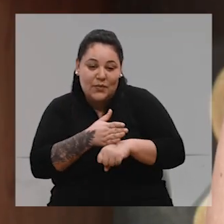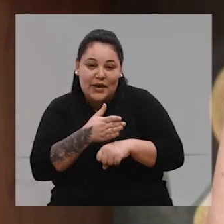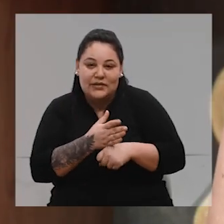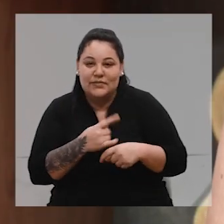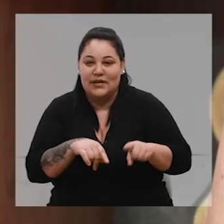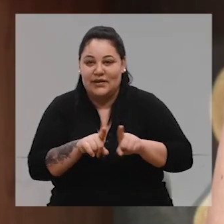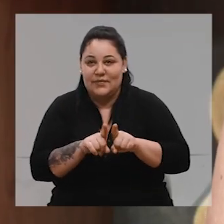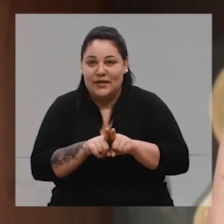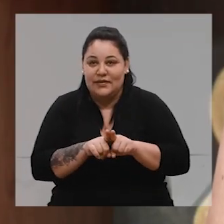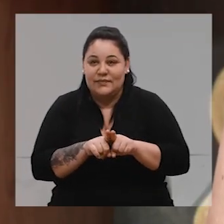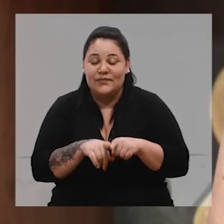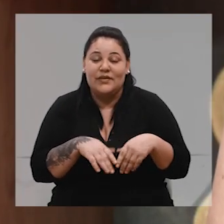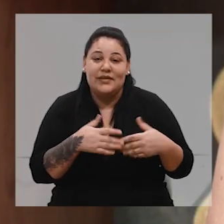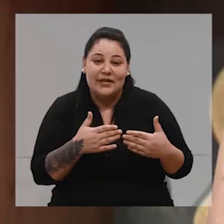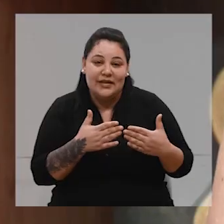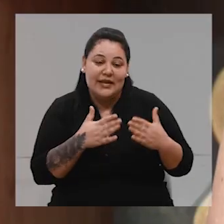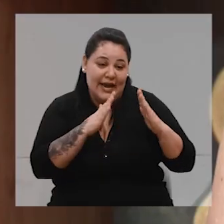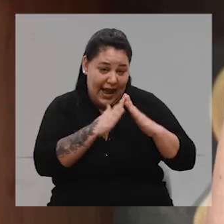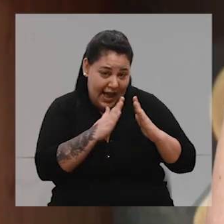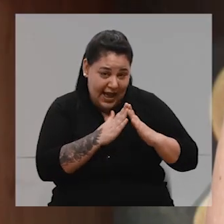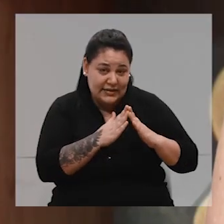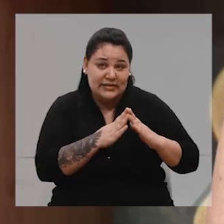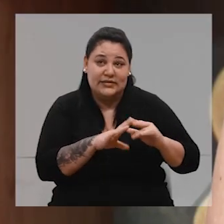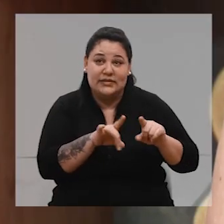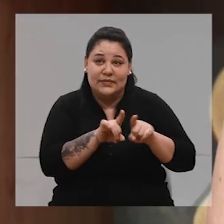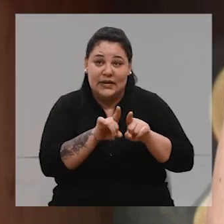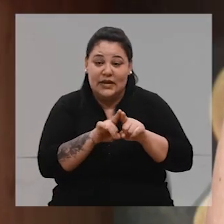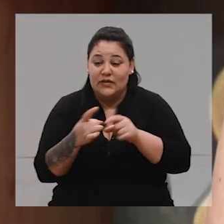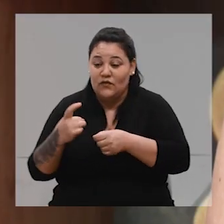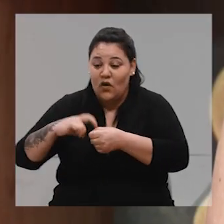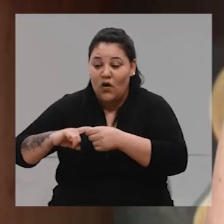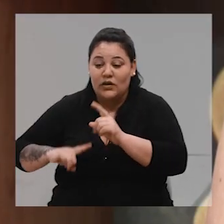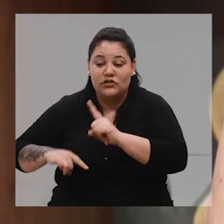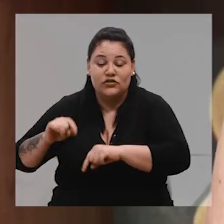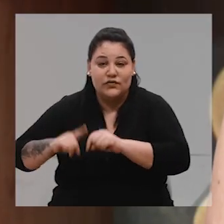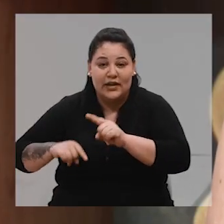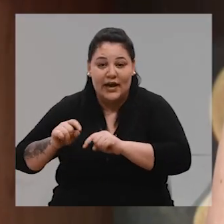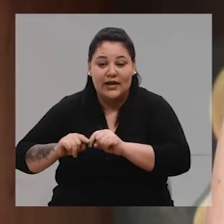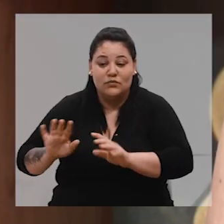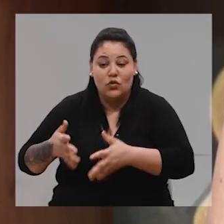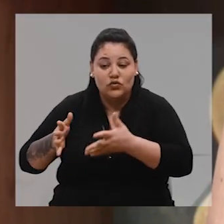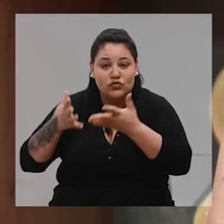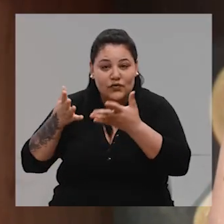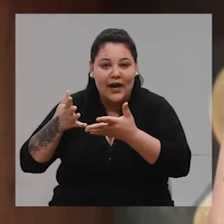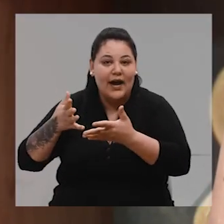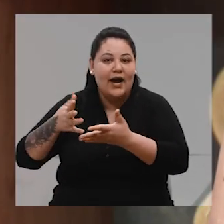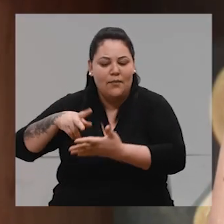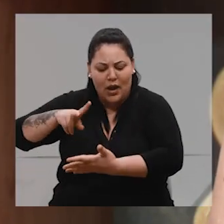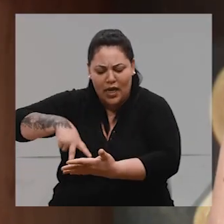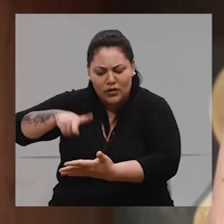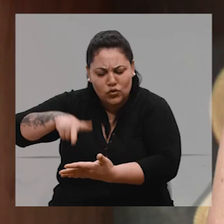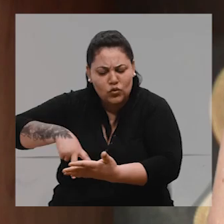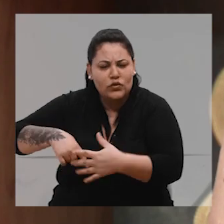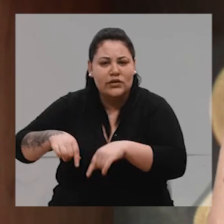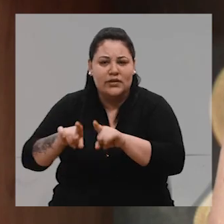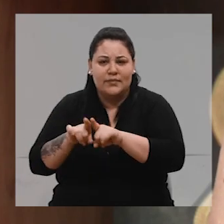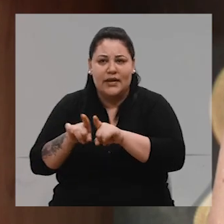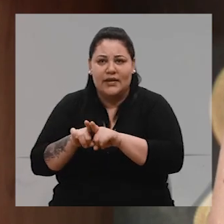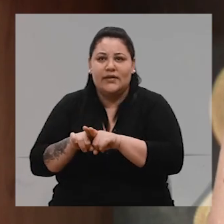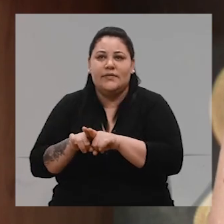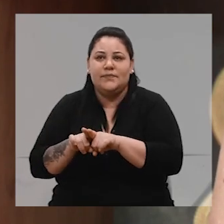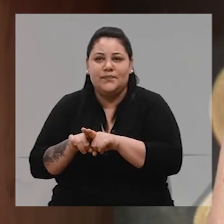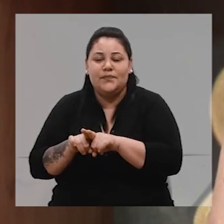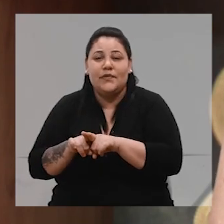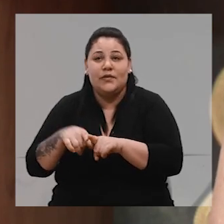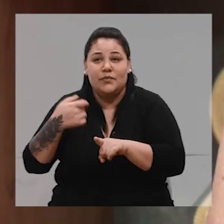que participar tanto em casa, né, no retomar as atividades, no incentivar uma